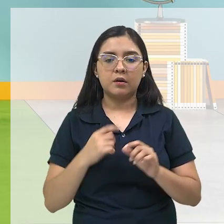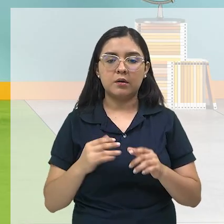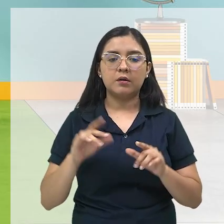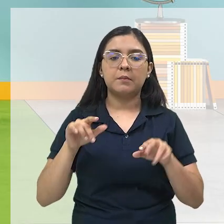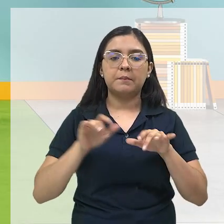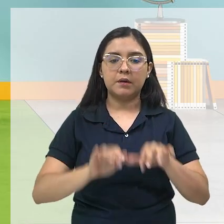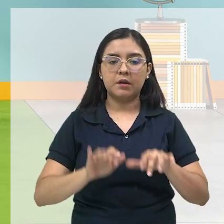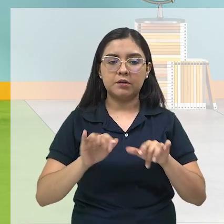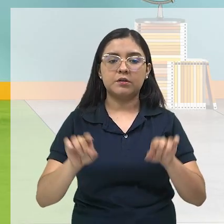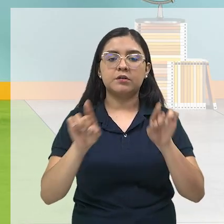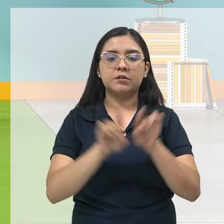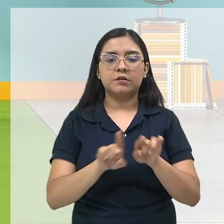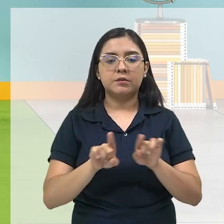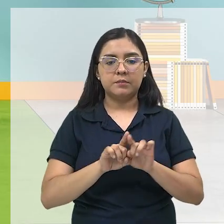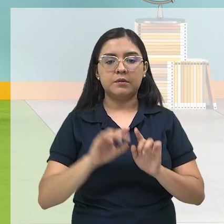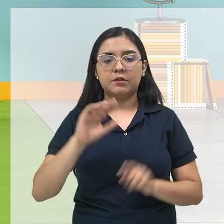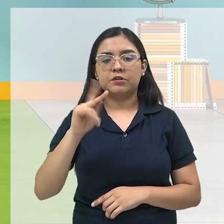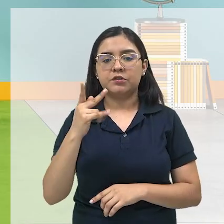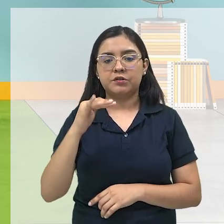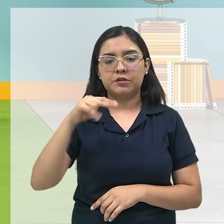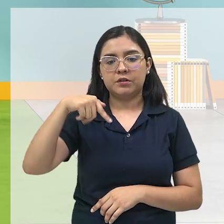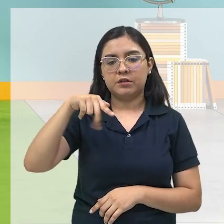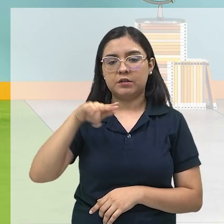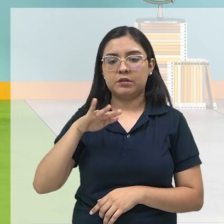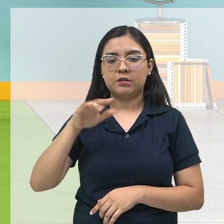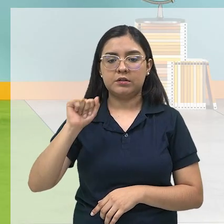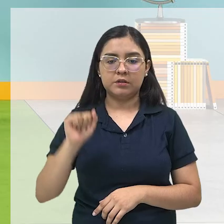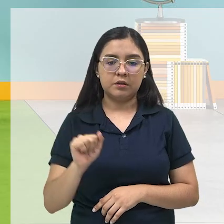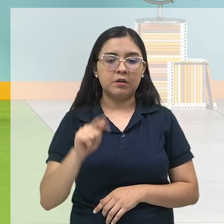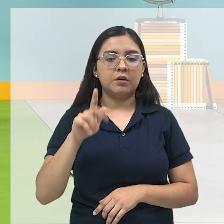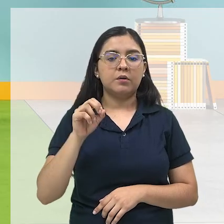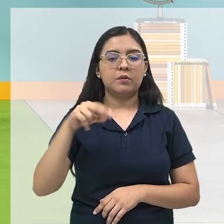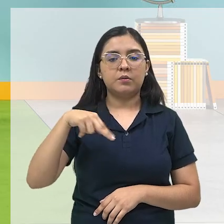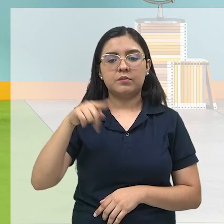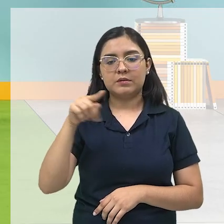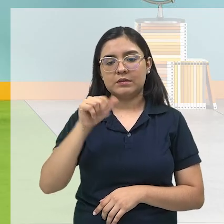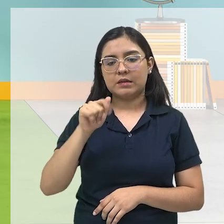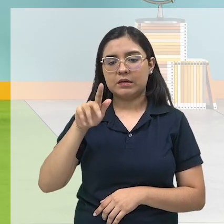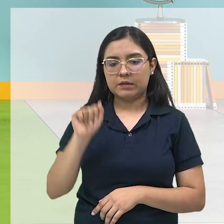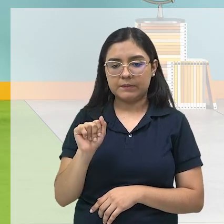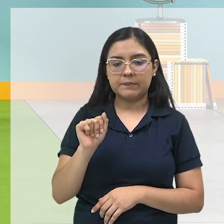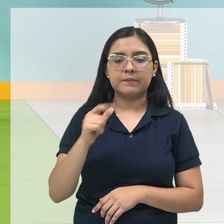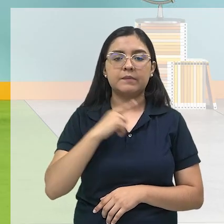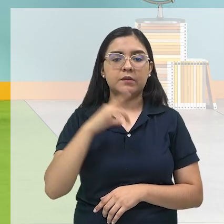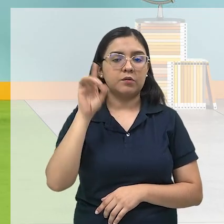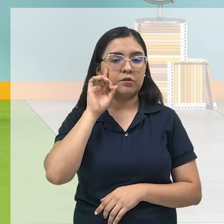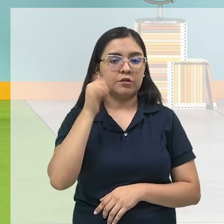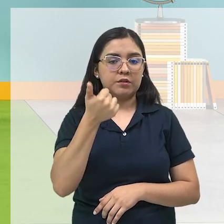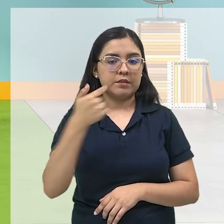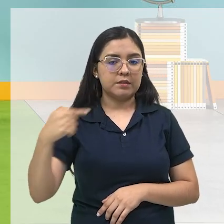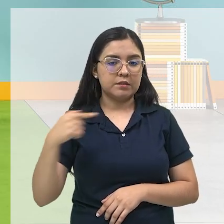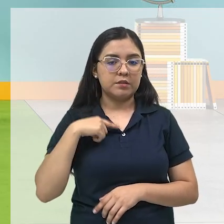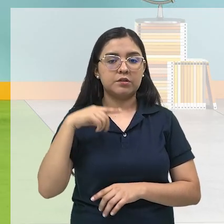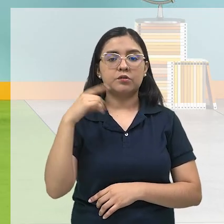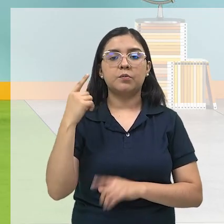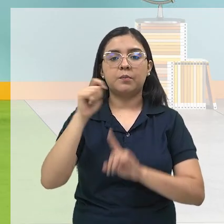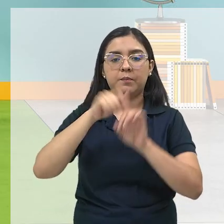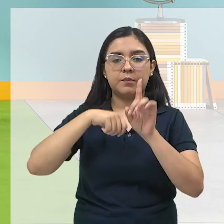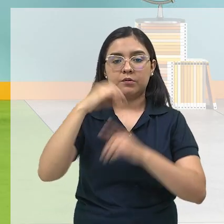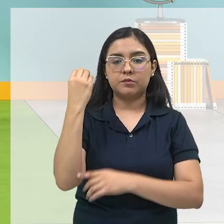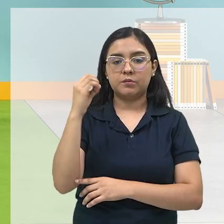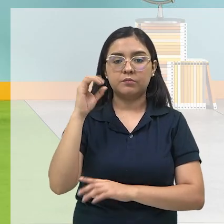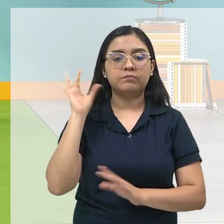compositora, pianista e maestrina Chiquinha Gonzaga. Então, nós temos o dia 17 de